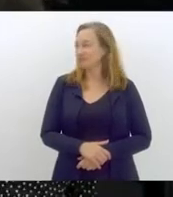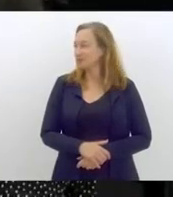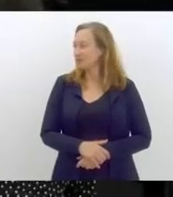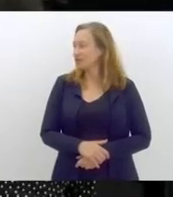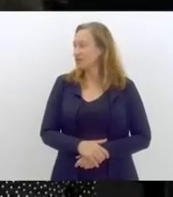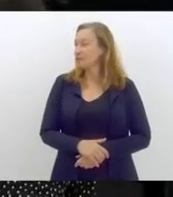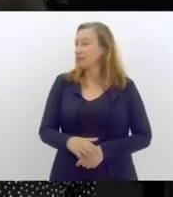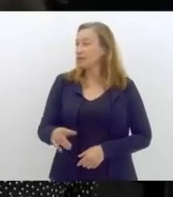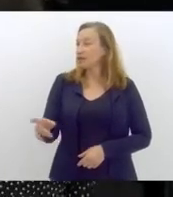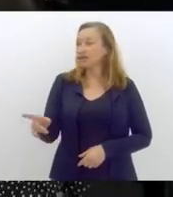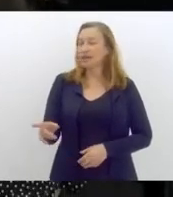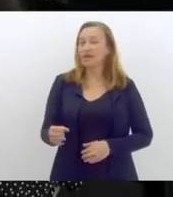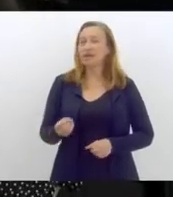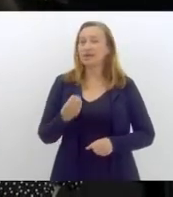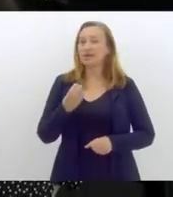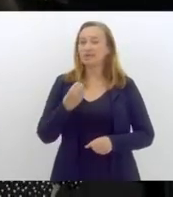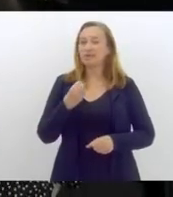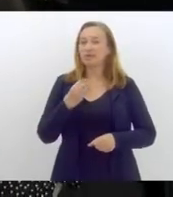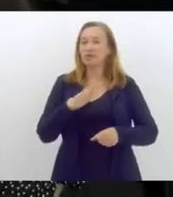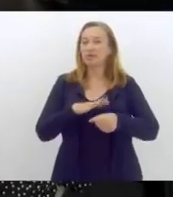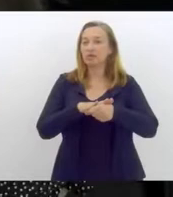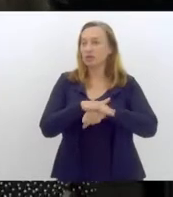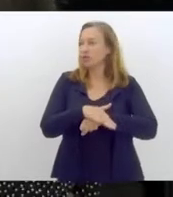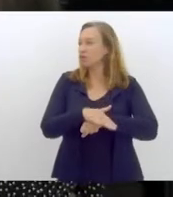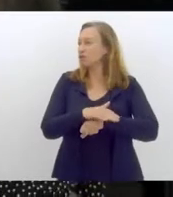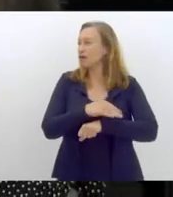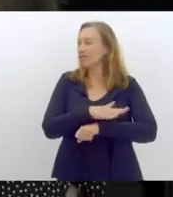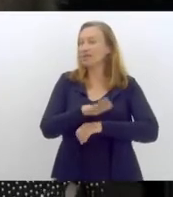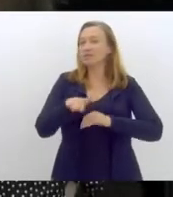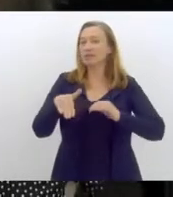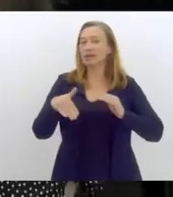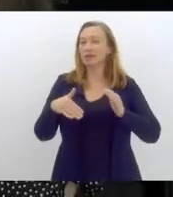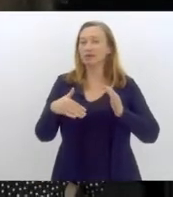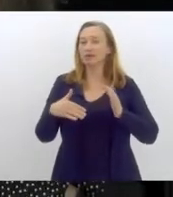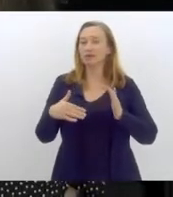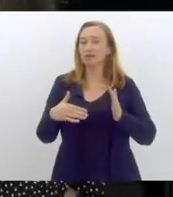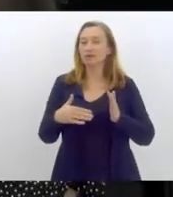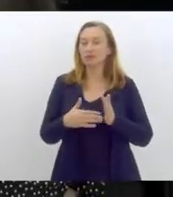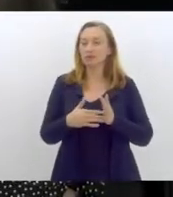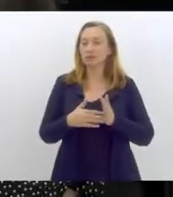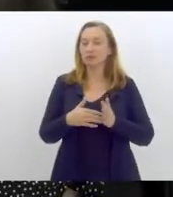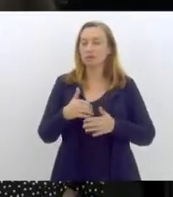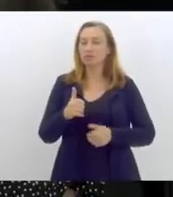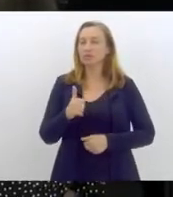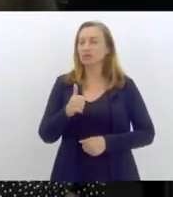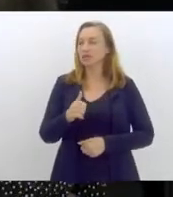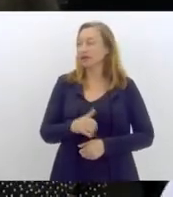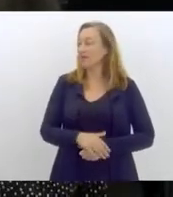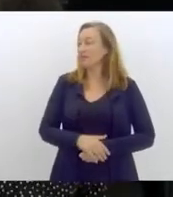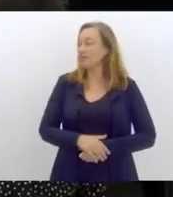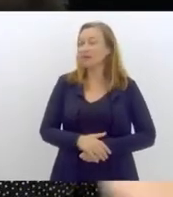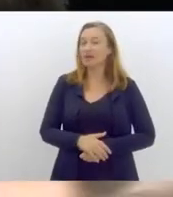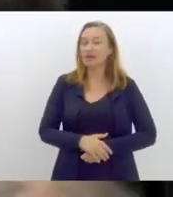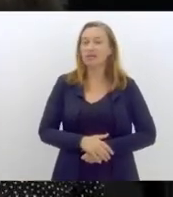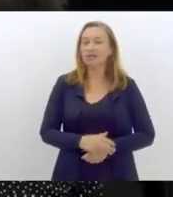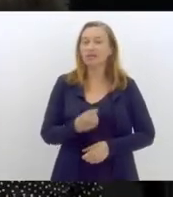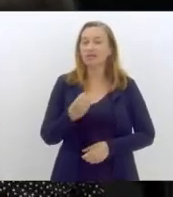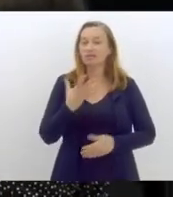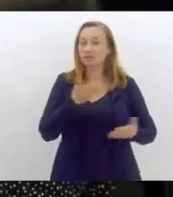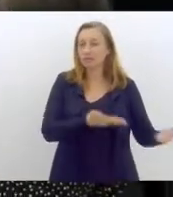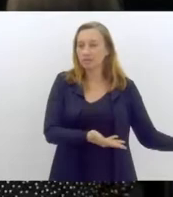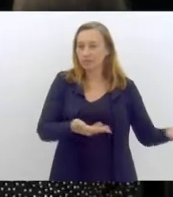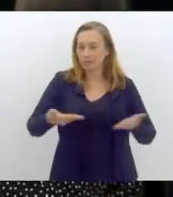Boa noite a todas e todos autoridades presentes senhoras e senhores sejam todos bem-vindos